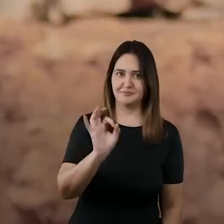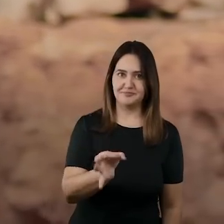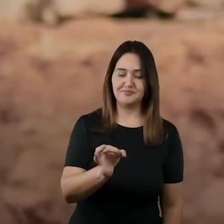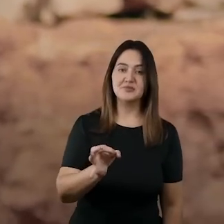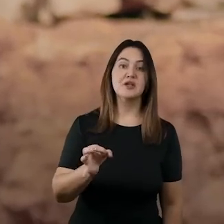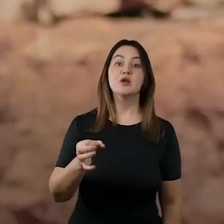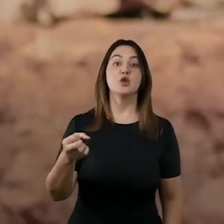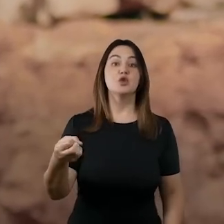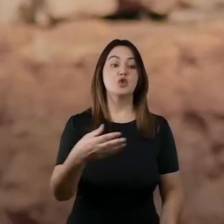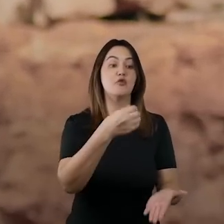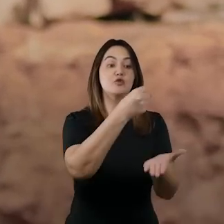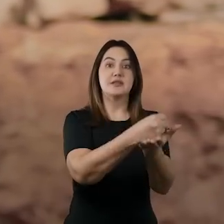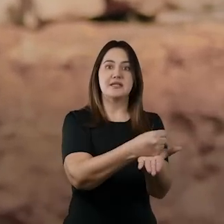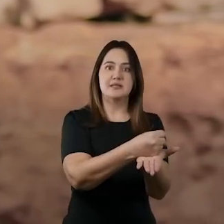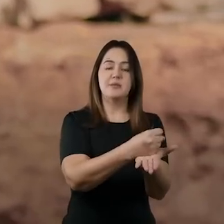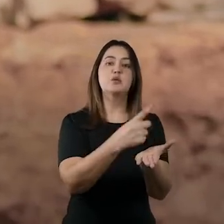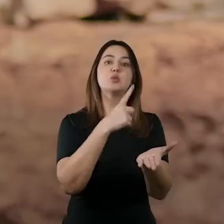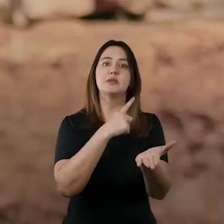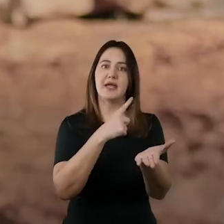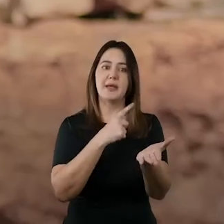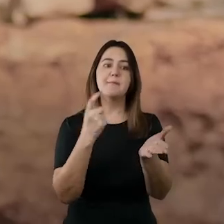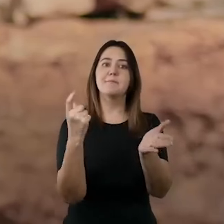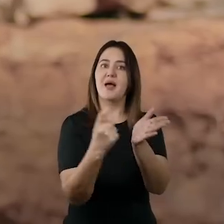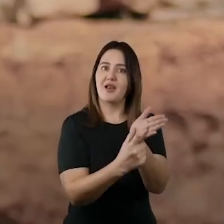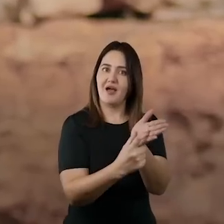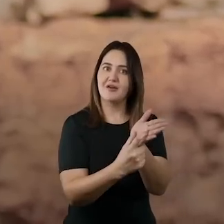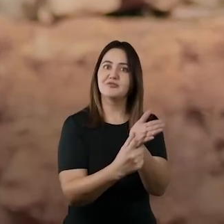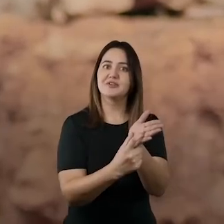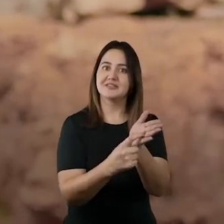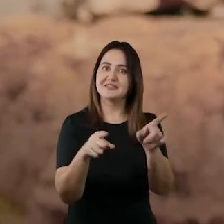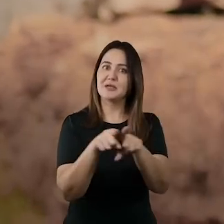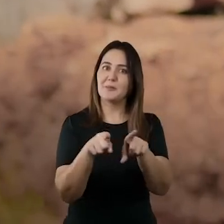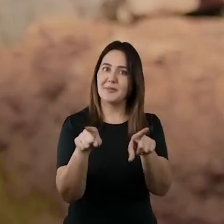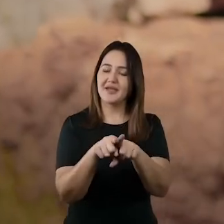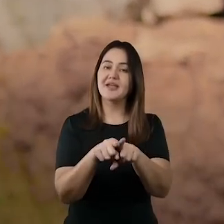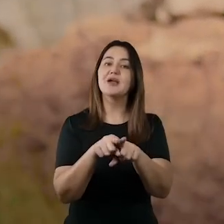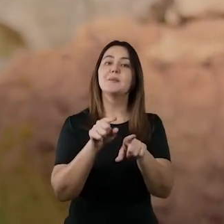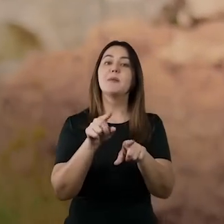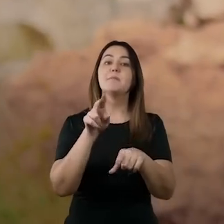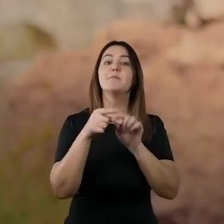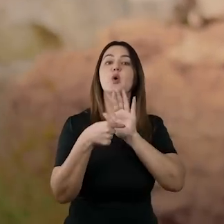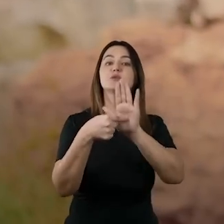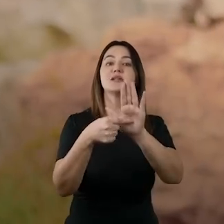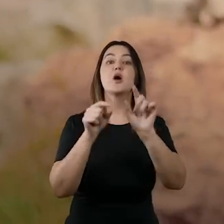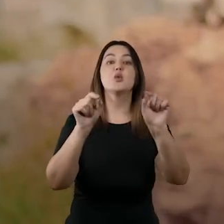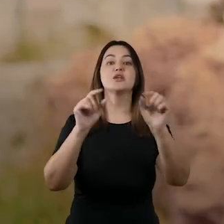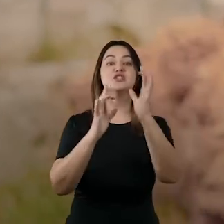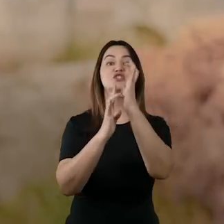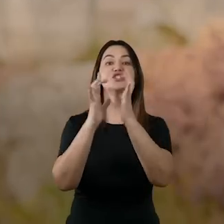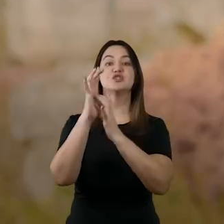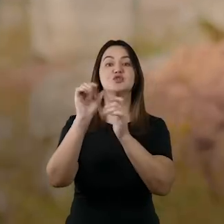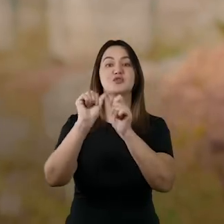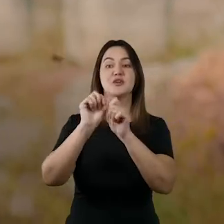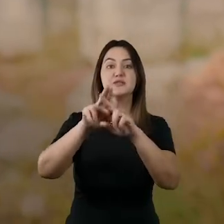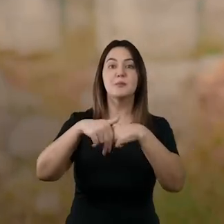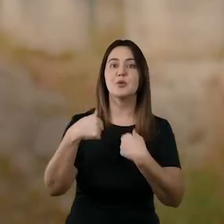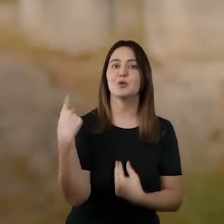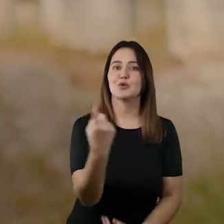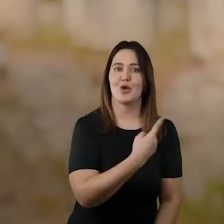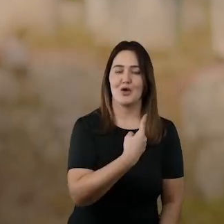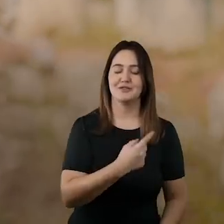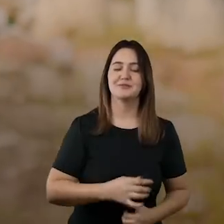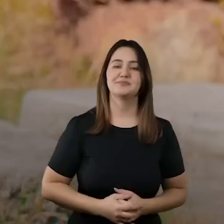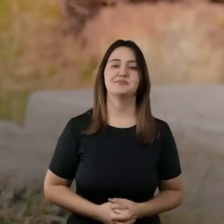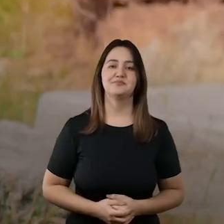Novo Testamento, a palavra grega ágora é usada para ilustrar aquilo que Cristo fez por nós. Eu vou explicar melhor o que eu